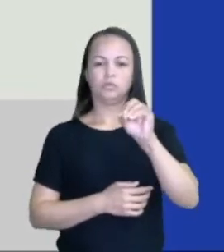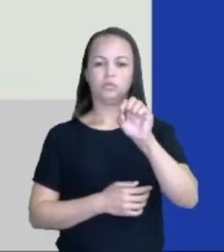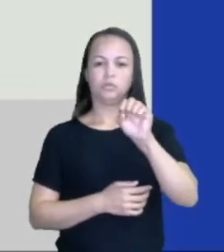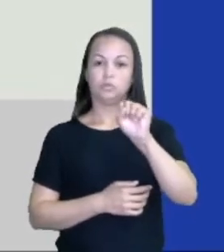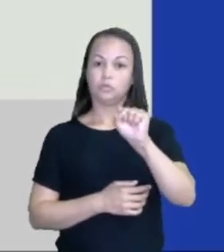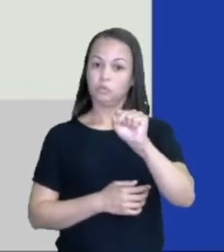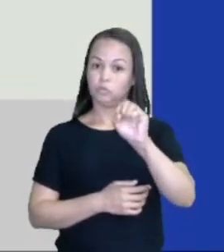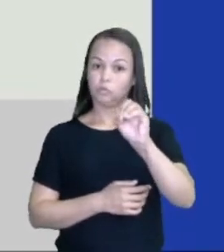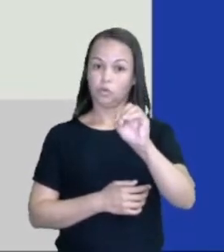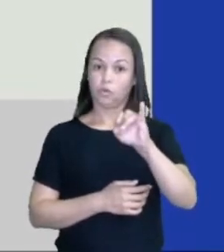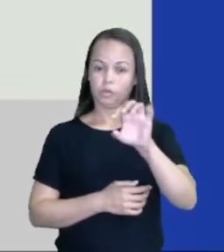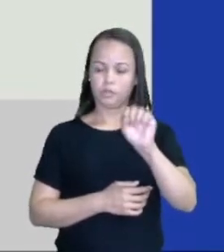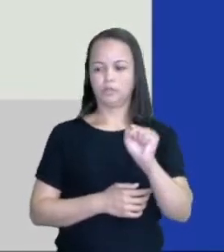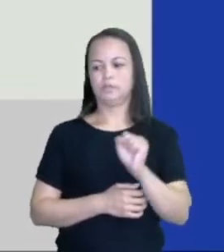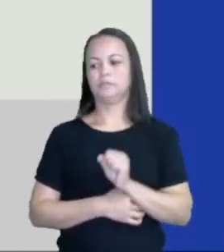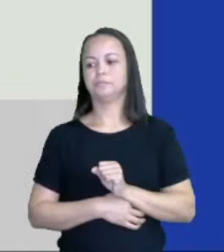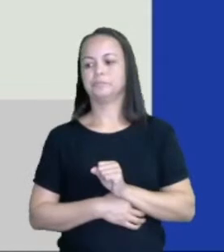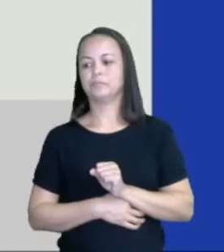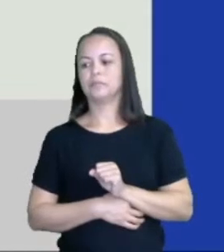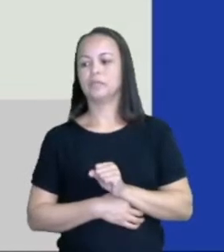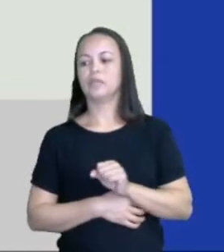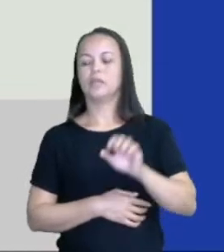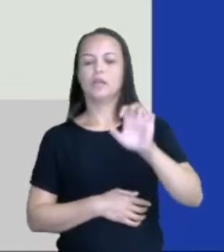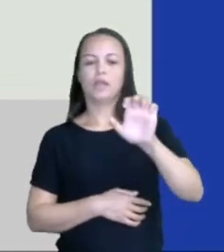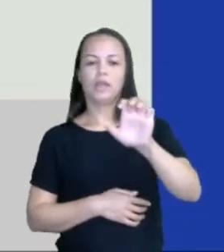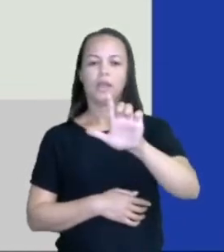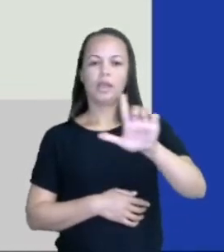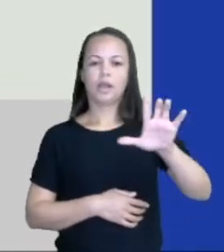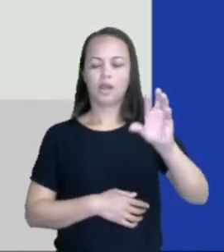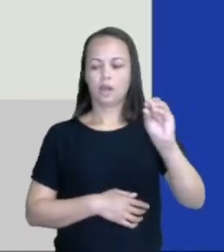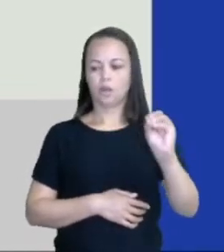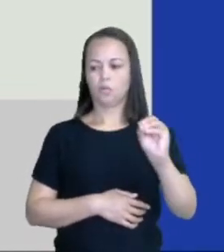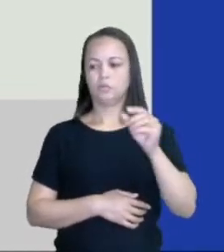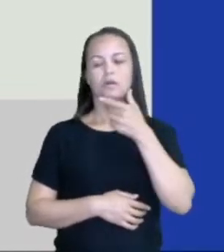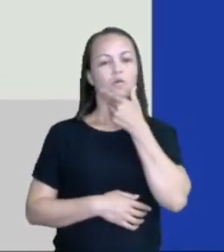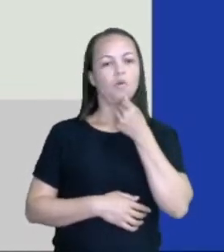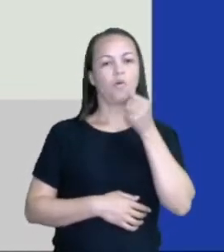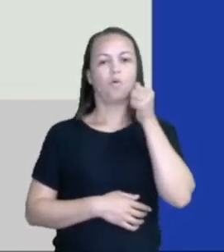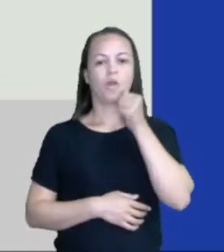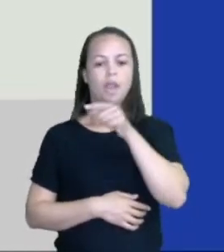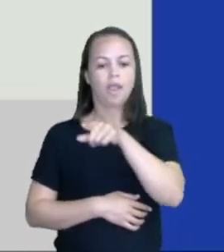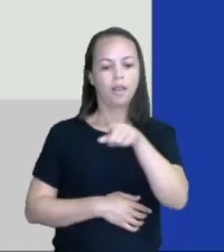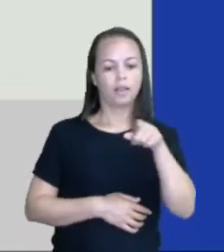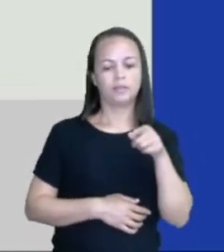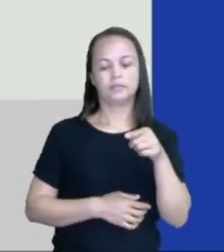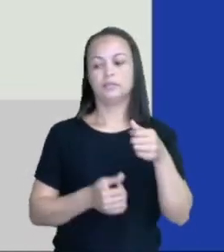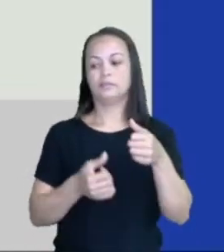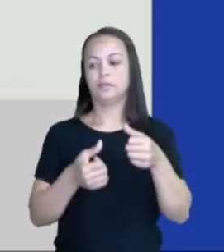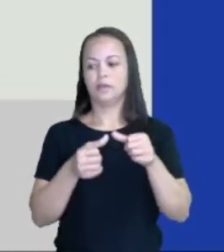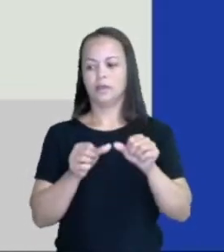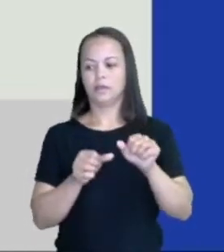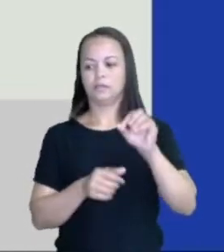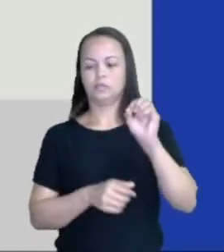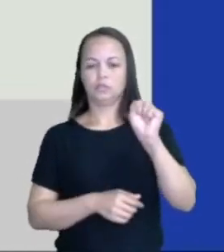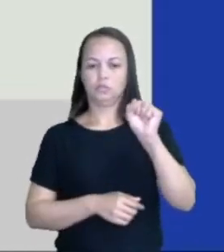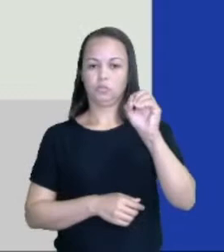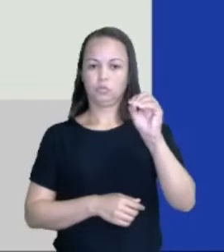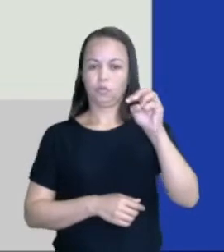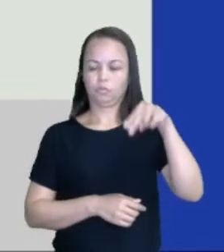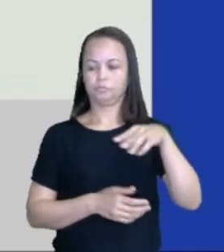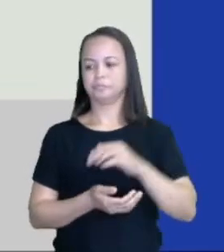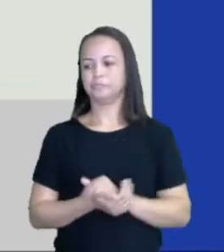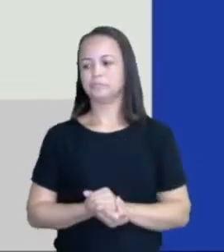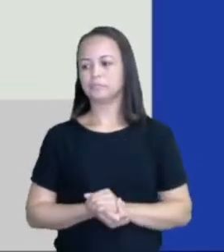o verbo estar, eu estou, tu ou vós estáis, ele, ella